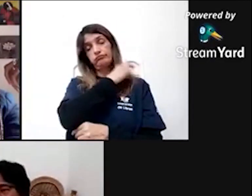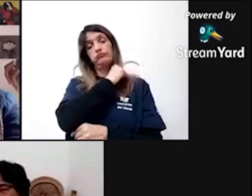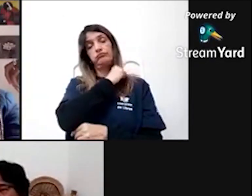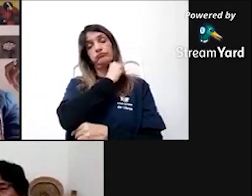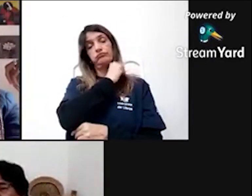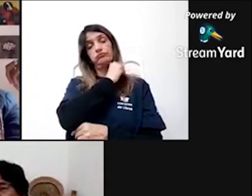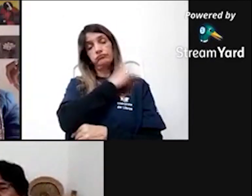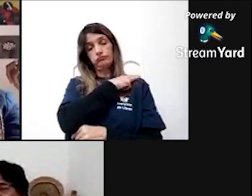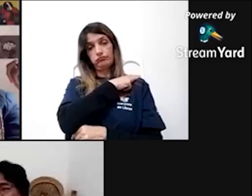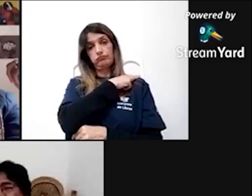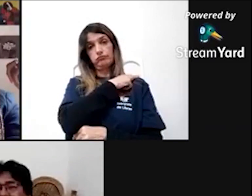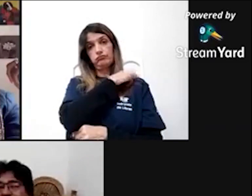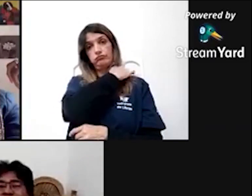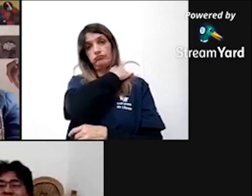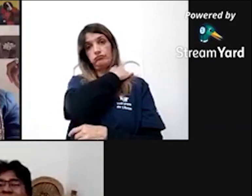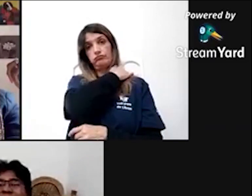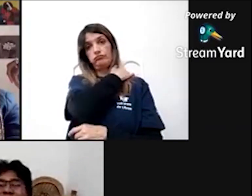não está